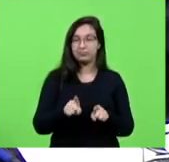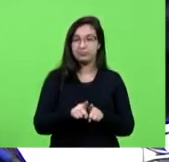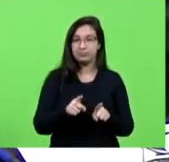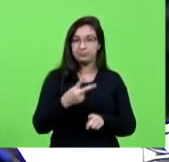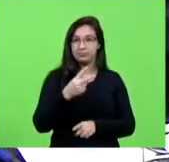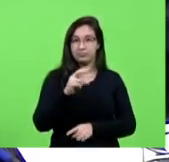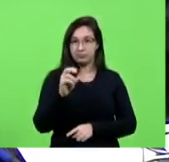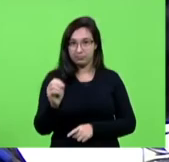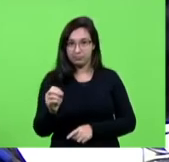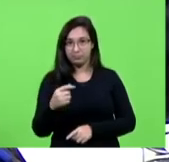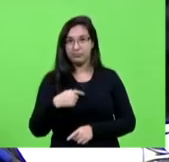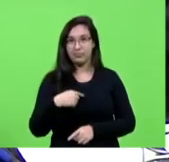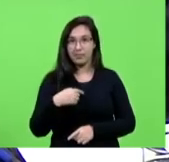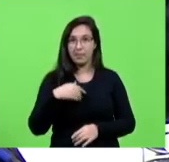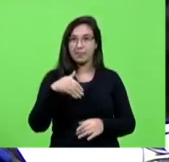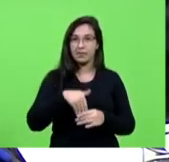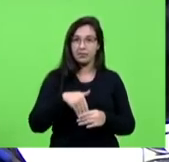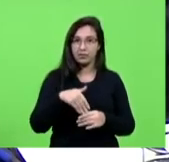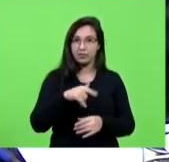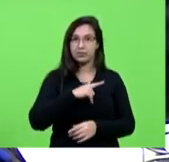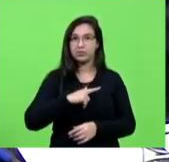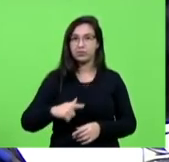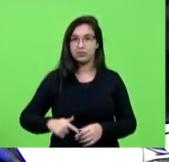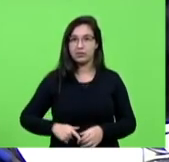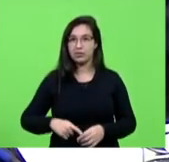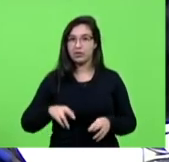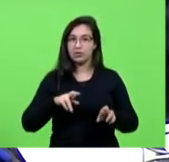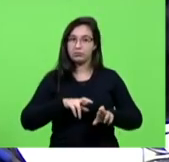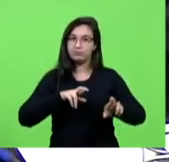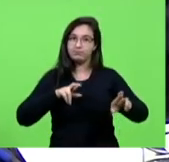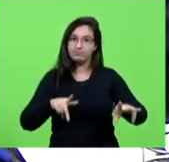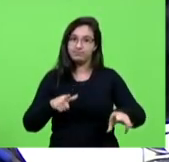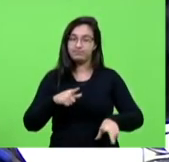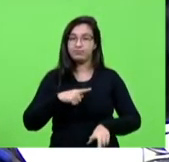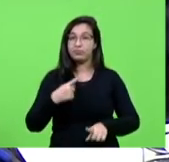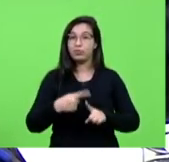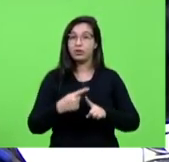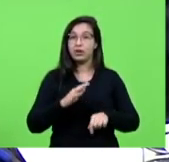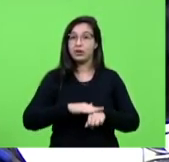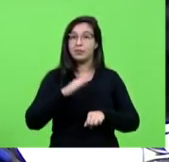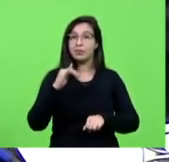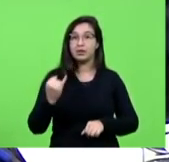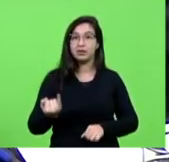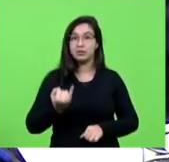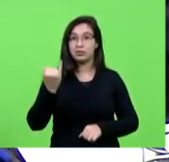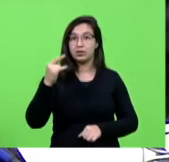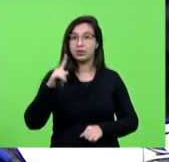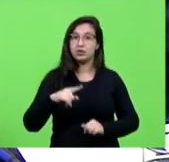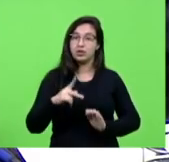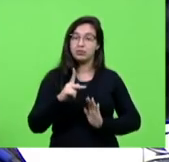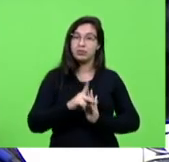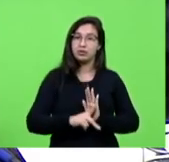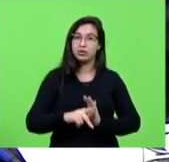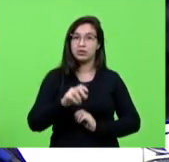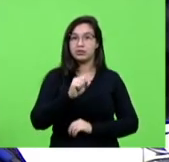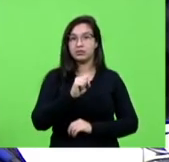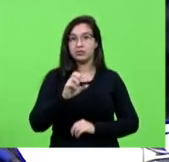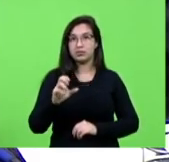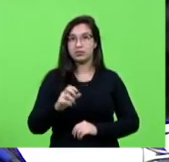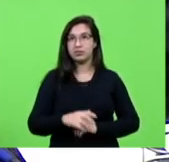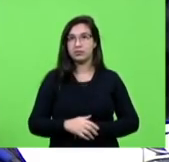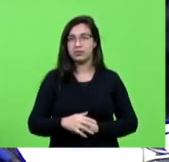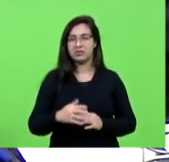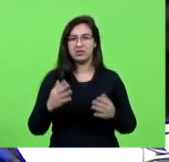governo, mesmo tendo as minhas divergências com ele. Porque o mais importante são os projetos de Santa Catarina. Não quero